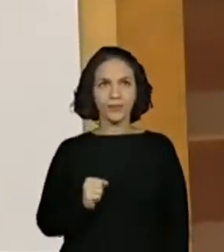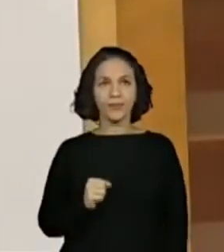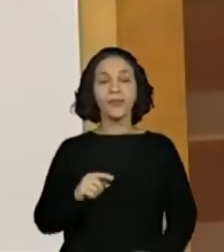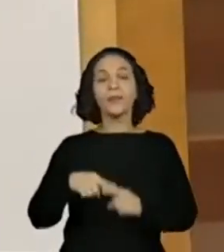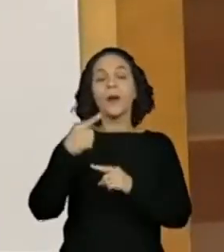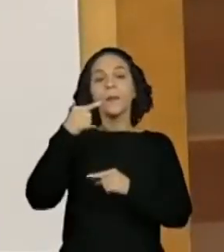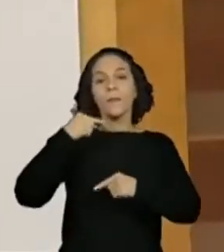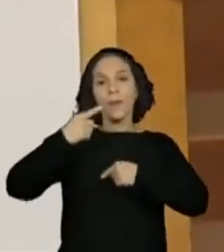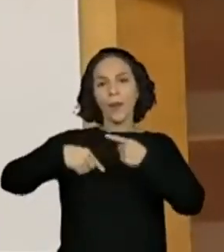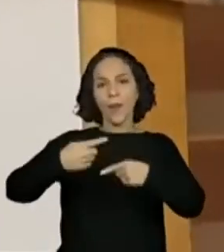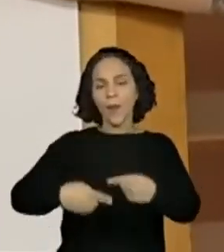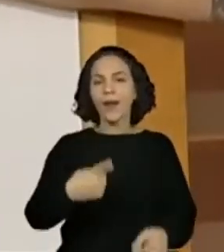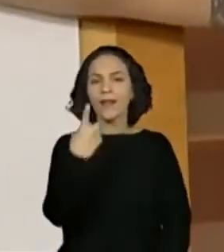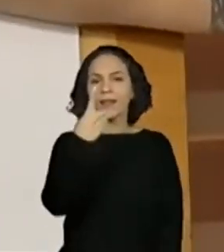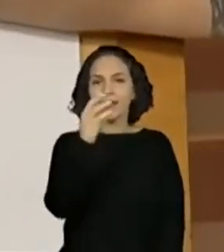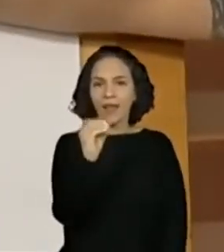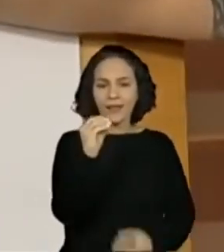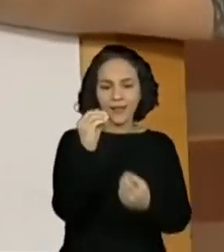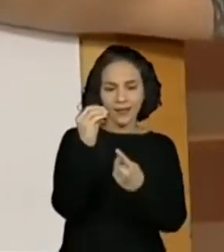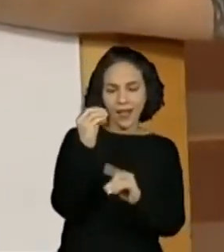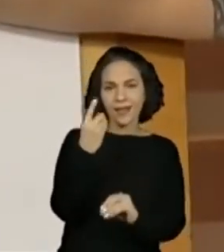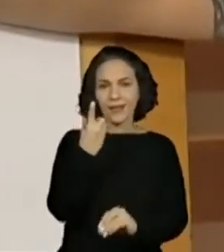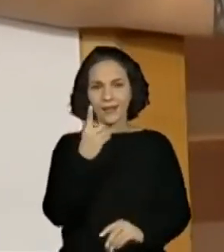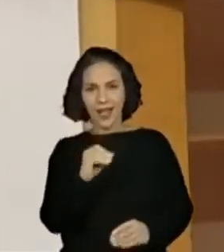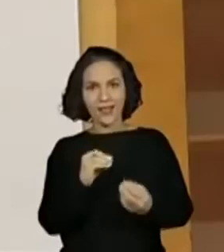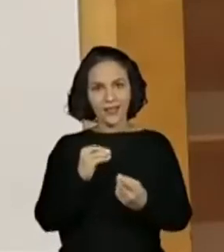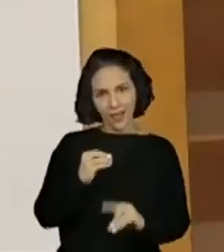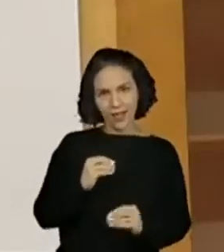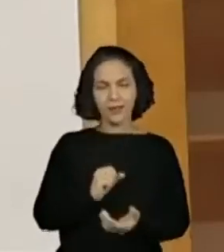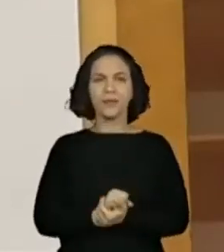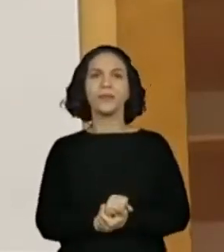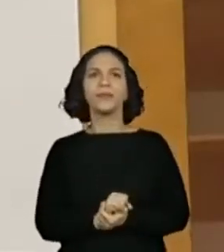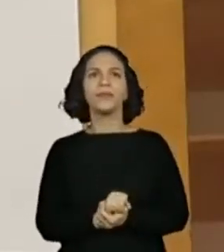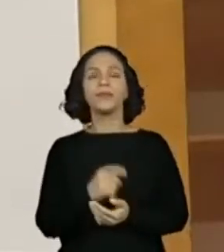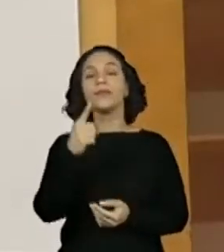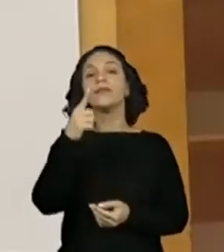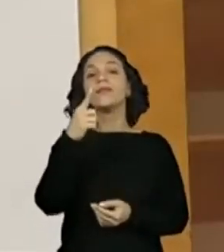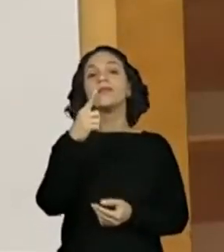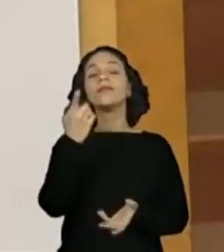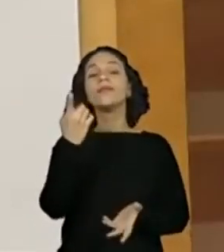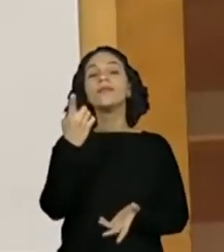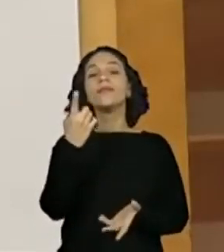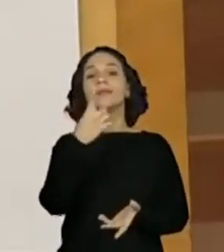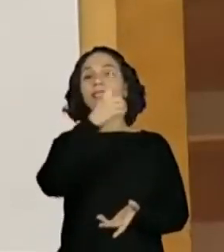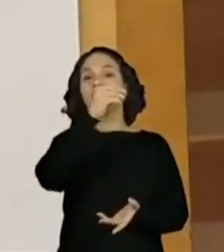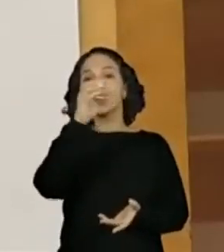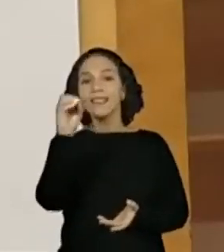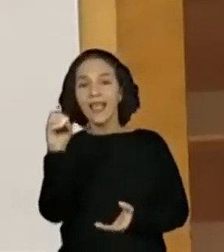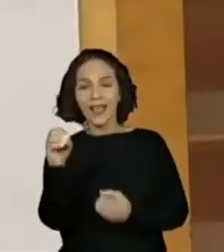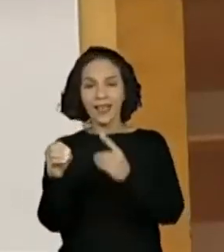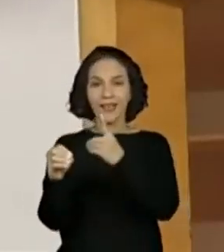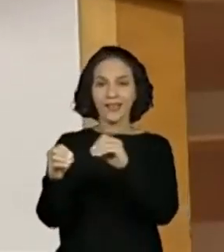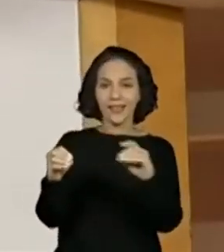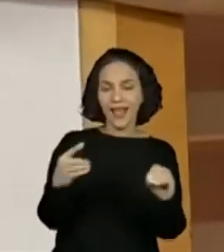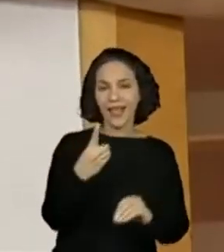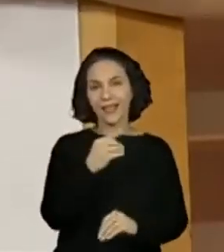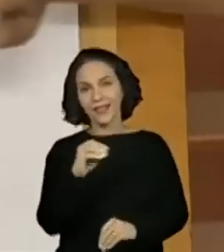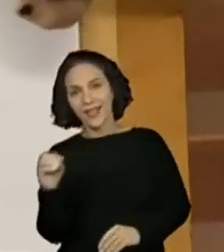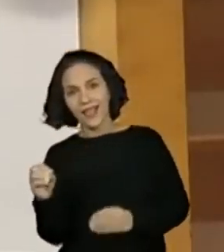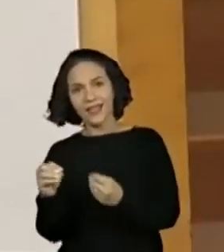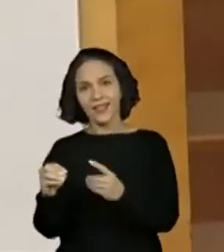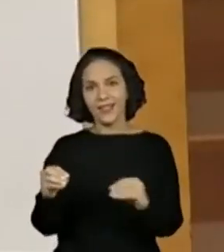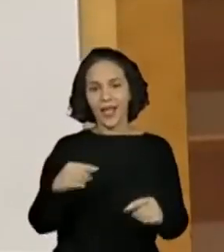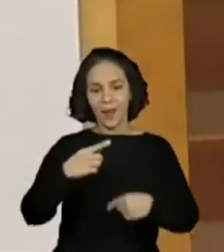coluna desce de 10 em 10. Nessa terceira coluna desce de 100 em